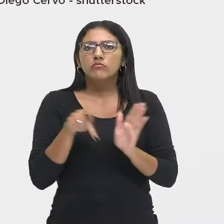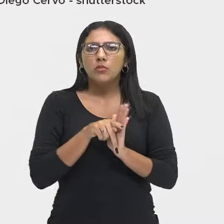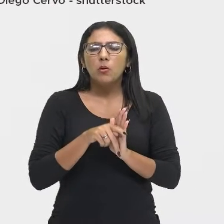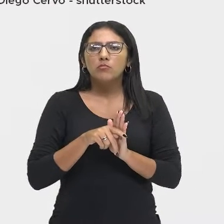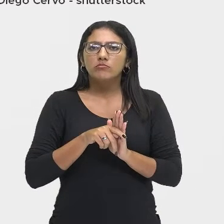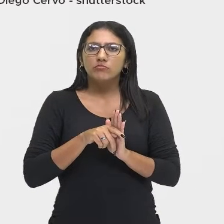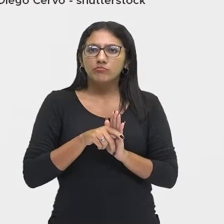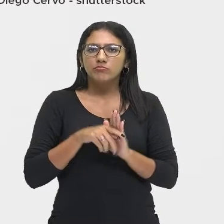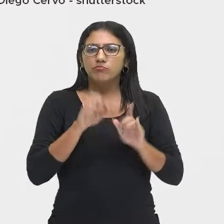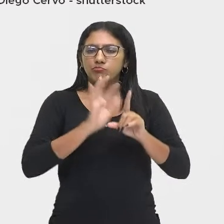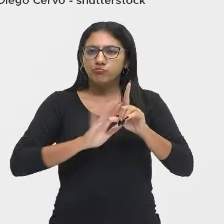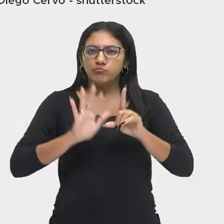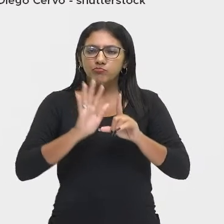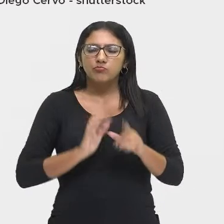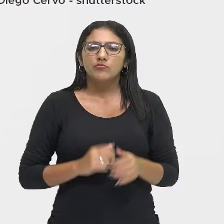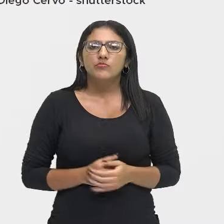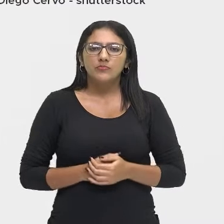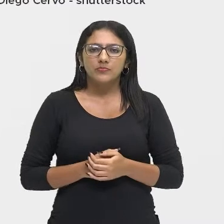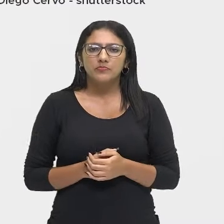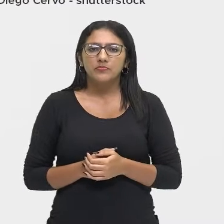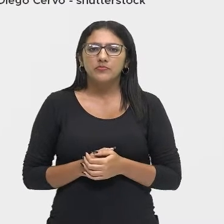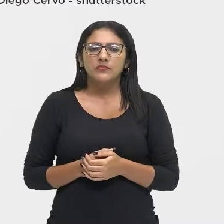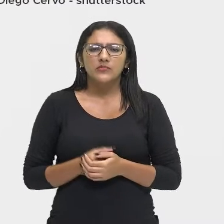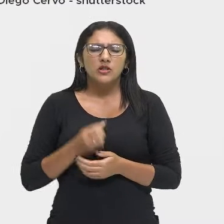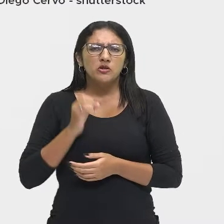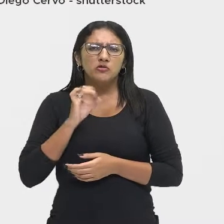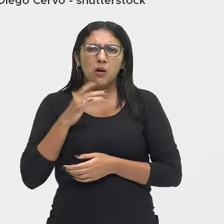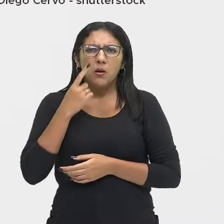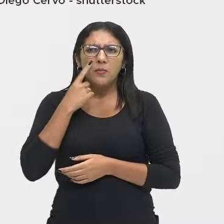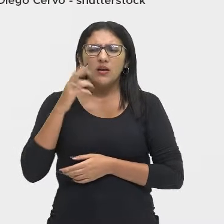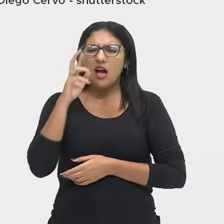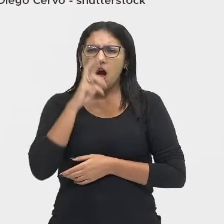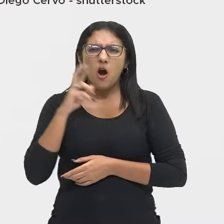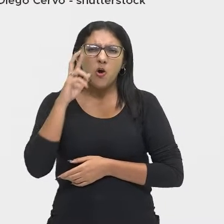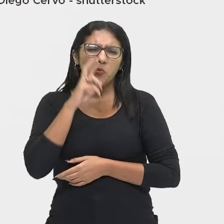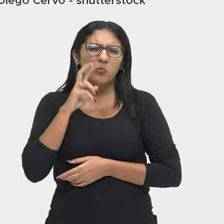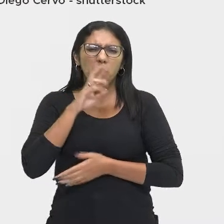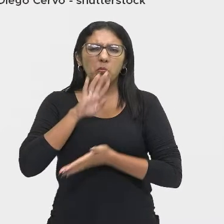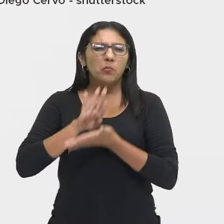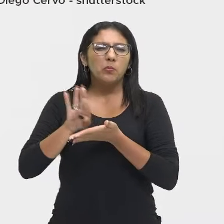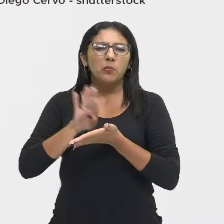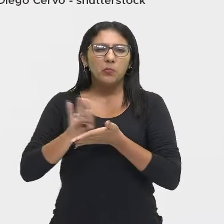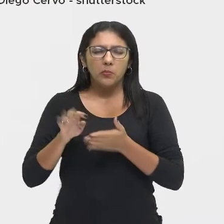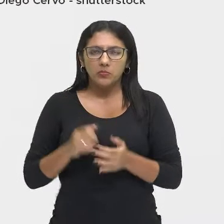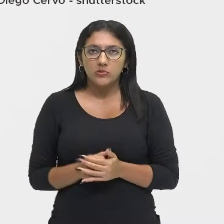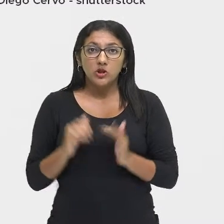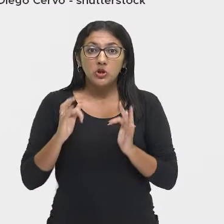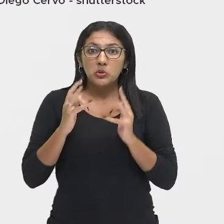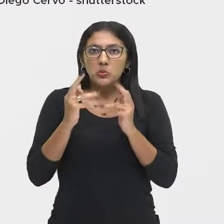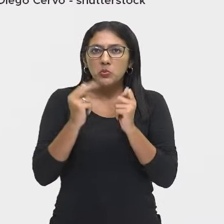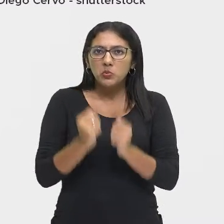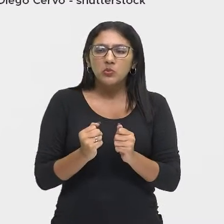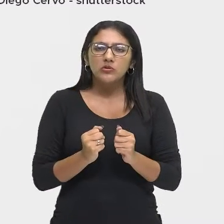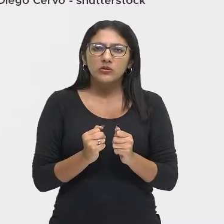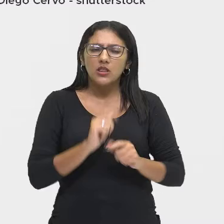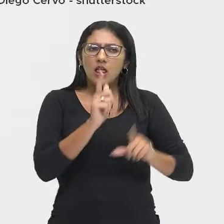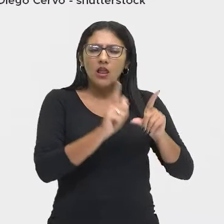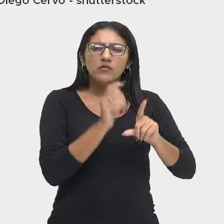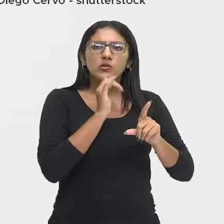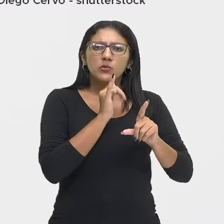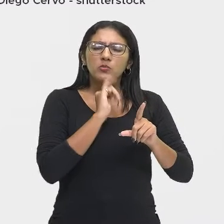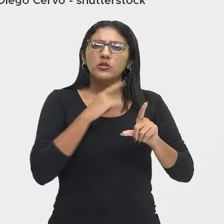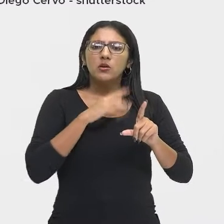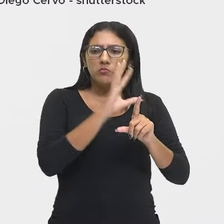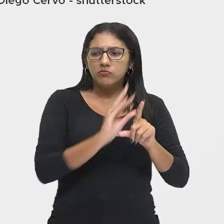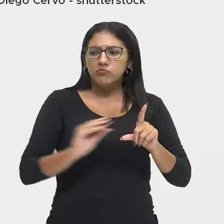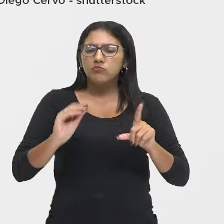plataforma própria, excluindo-se os programas ao vivo. Toda a programação da TV fica à